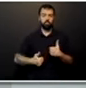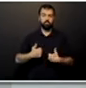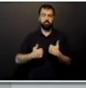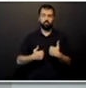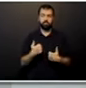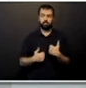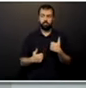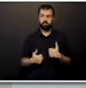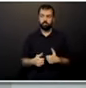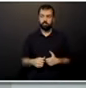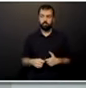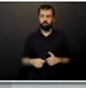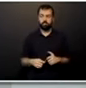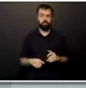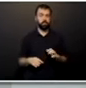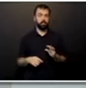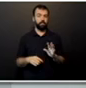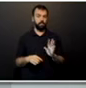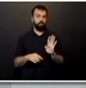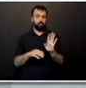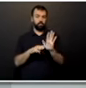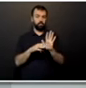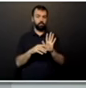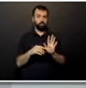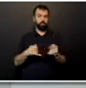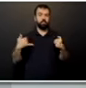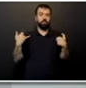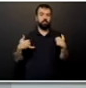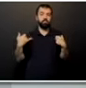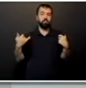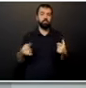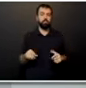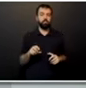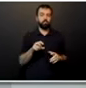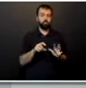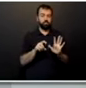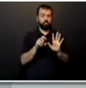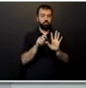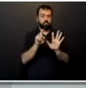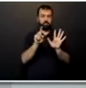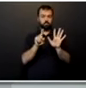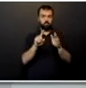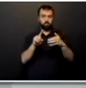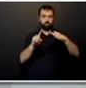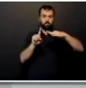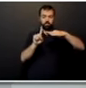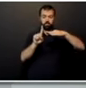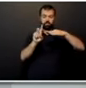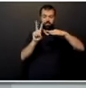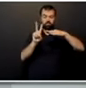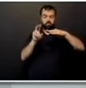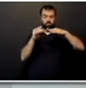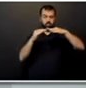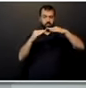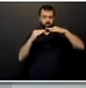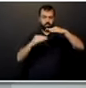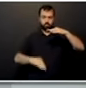anos de idade a fração de jogadores desse time com menos de 25 anos de idade é